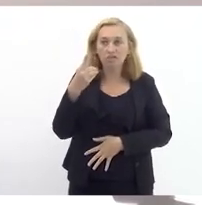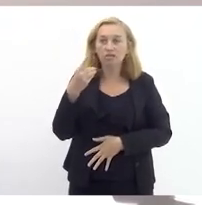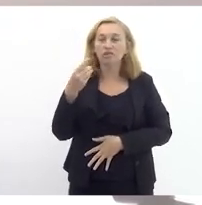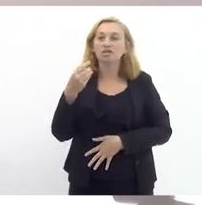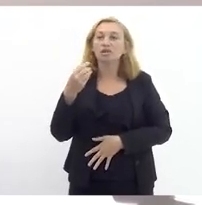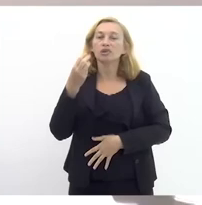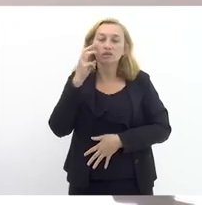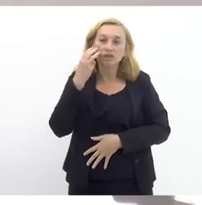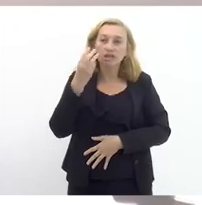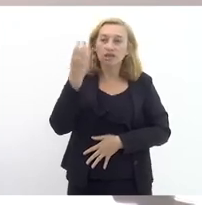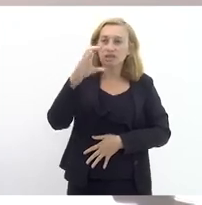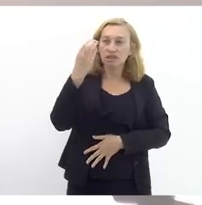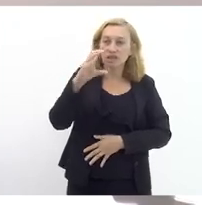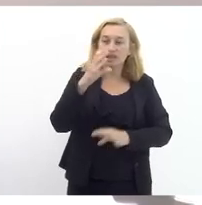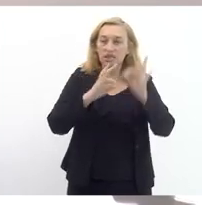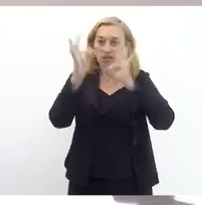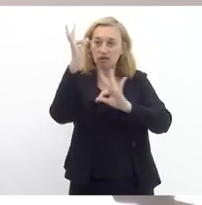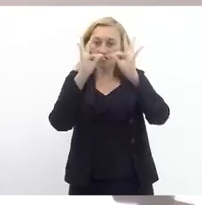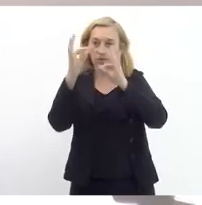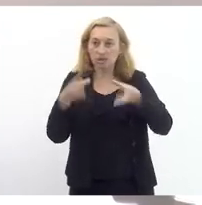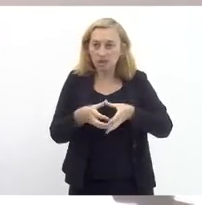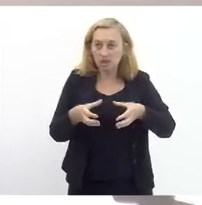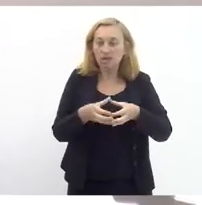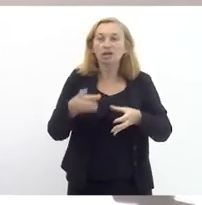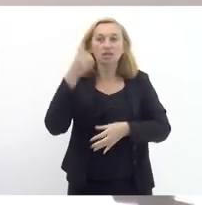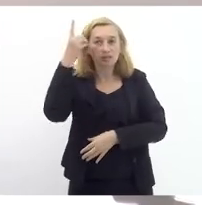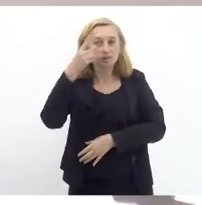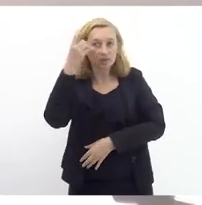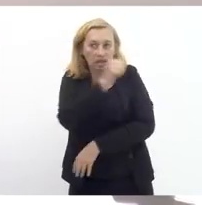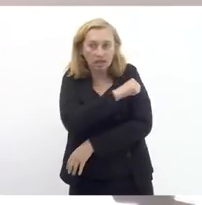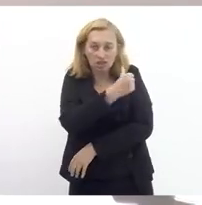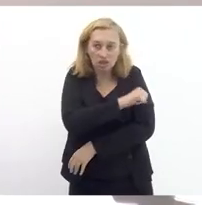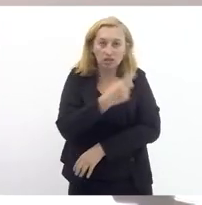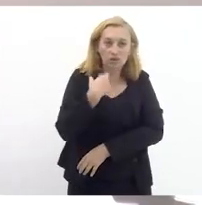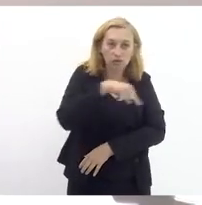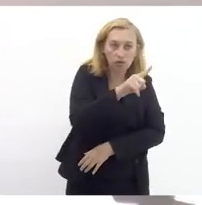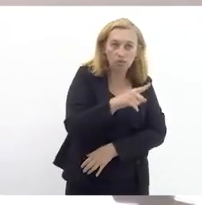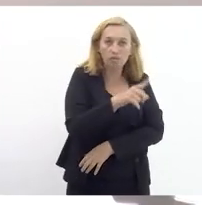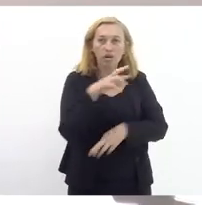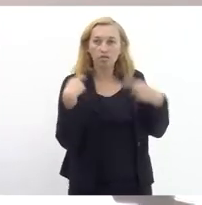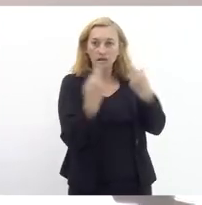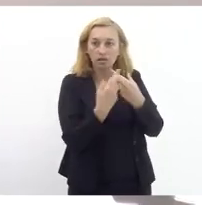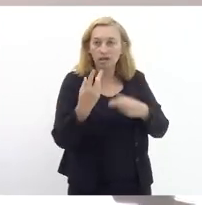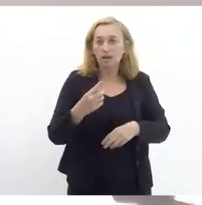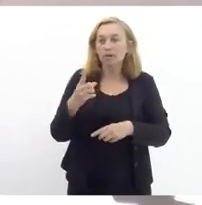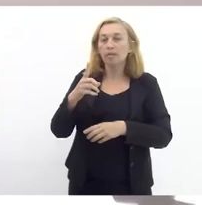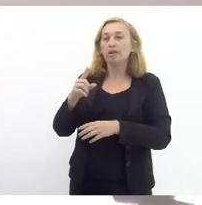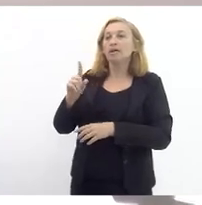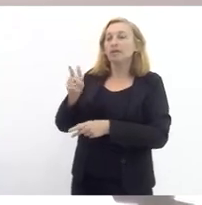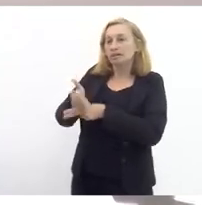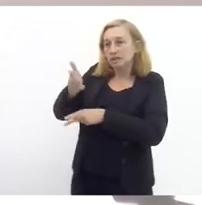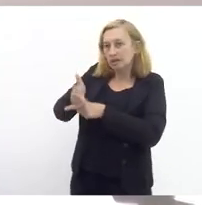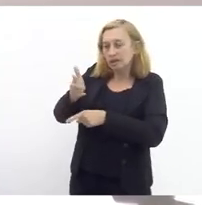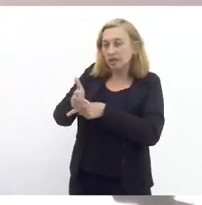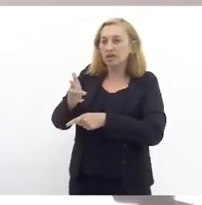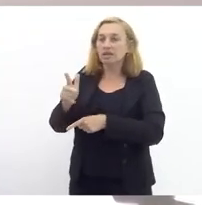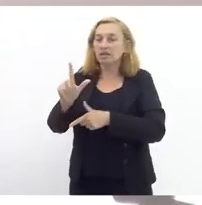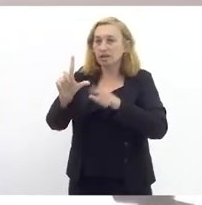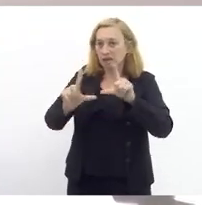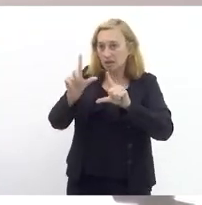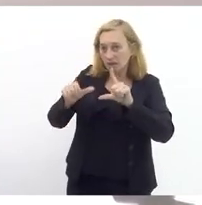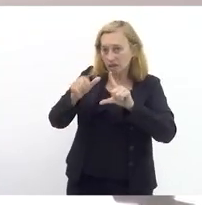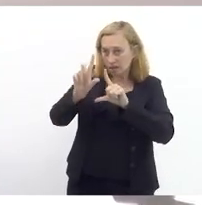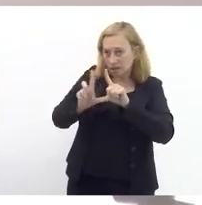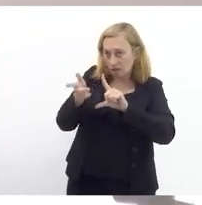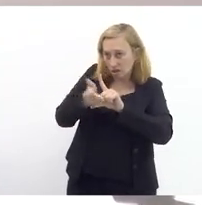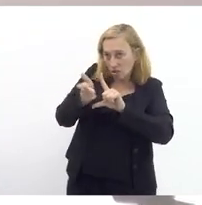Tecnologia. A deputada Fermina Regina foi participar de uma reunião. A Marta Rocha foi participar de uma live. Então, todos os deputados aqui têm problemas.